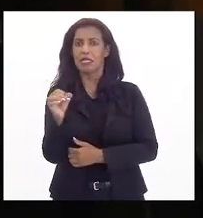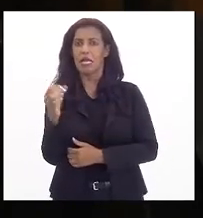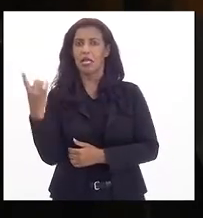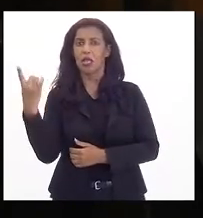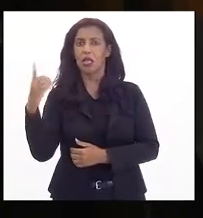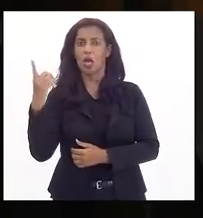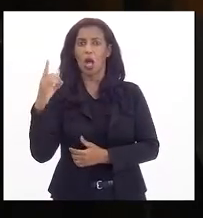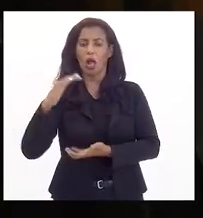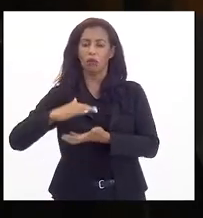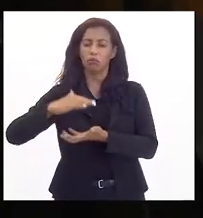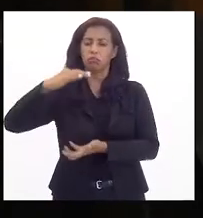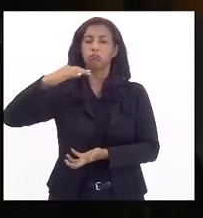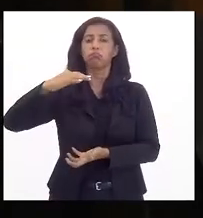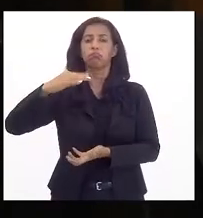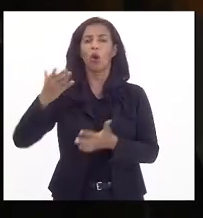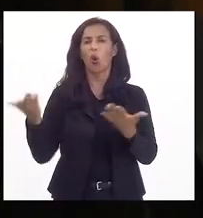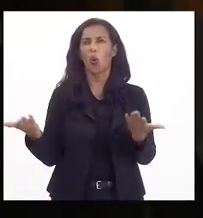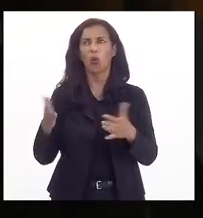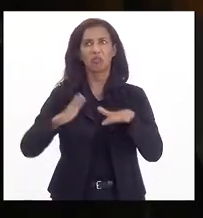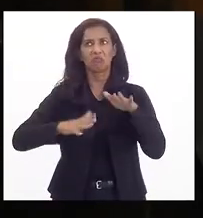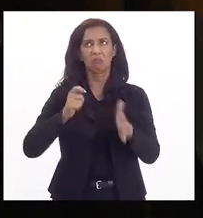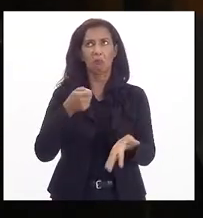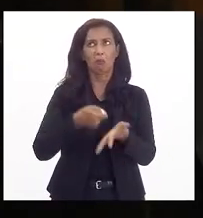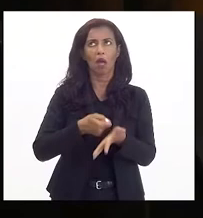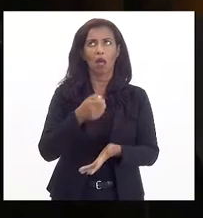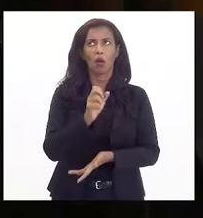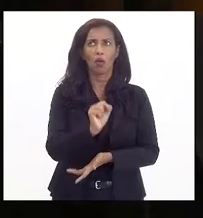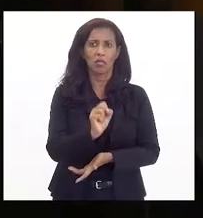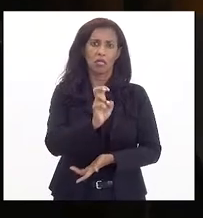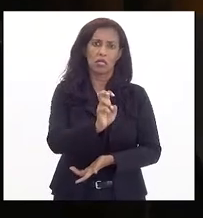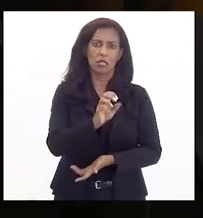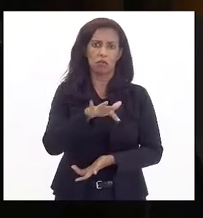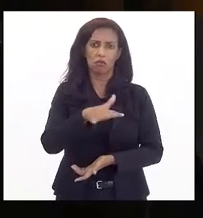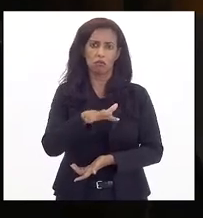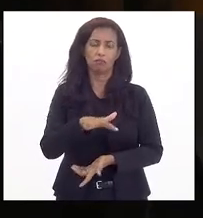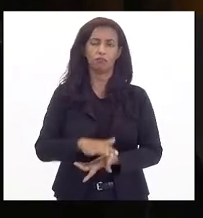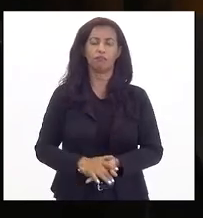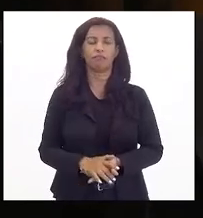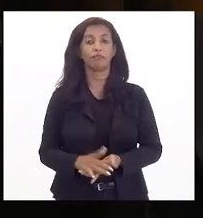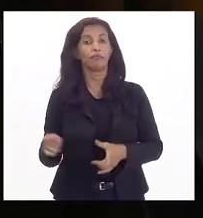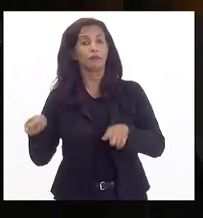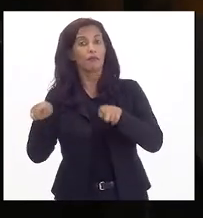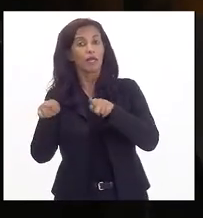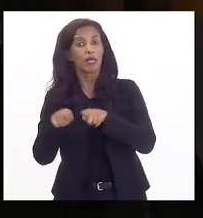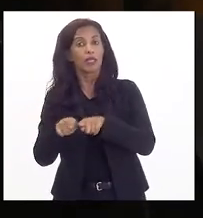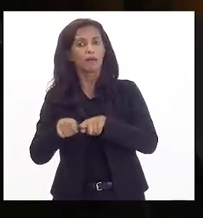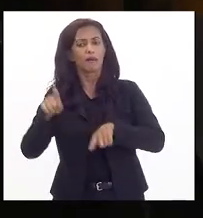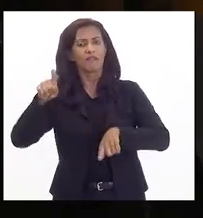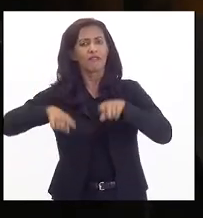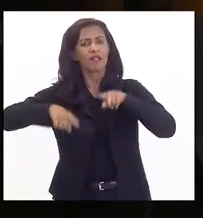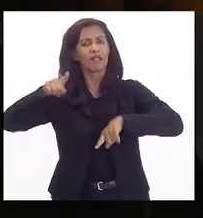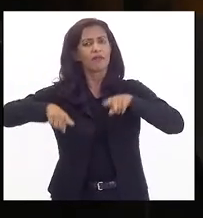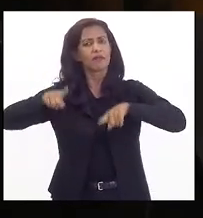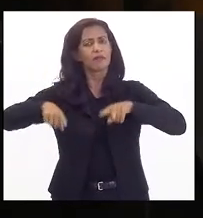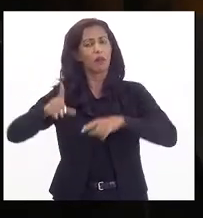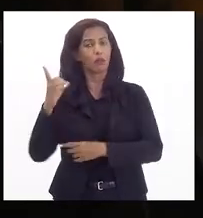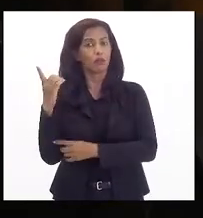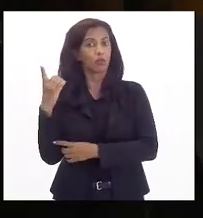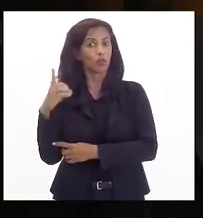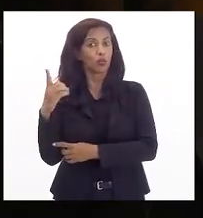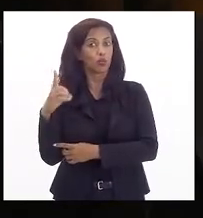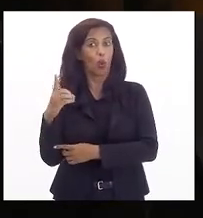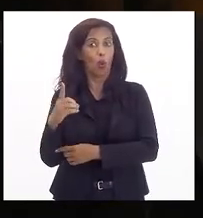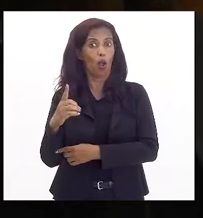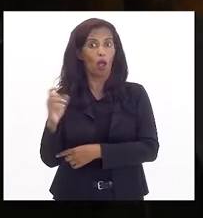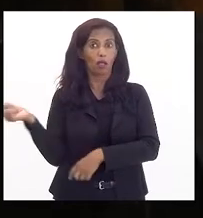barril. Hoje já está na casa dos 85. E também pela variação do dólar, que não